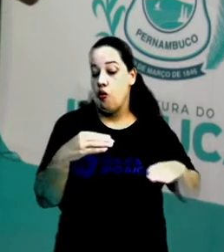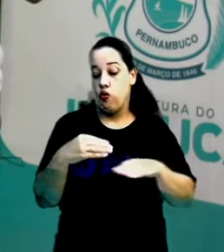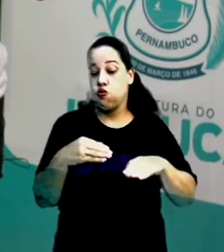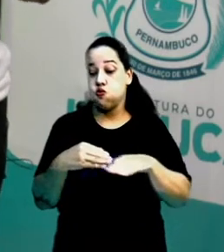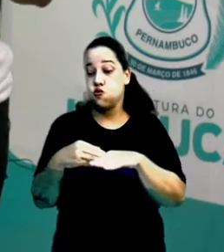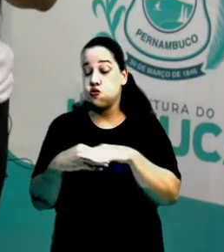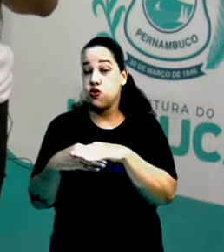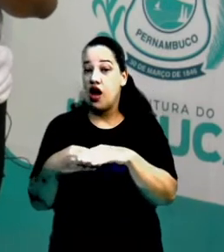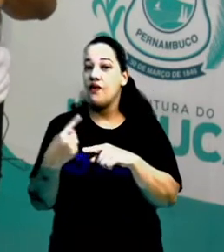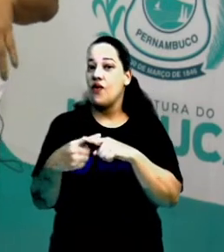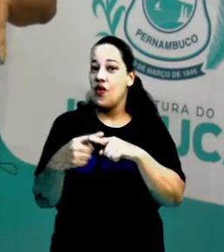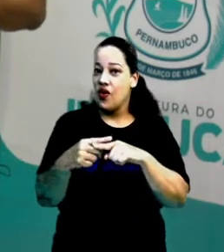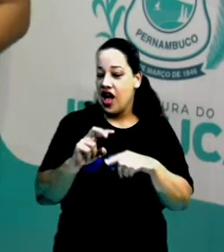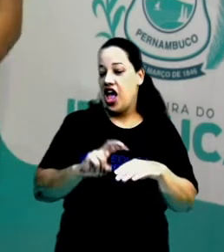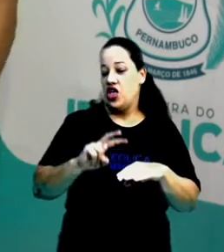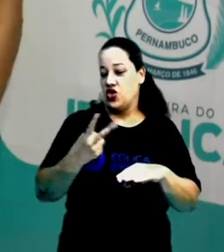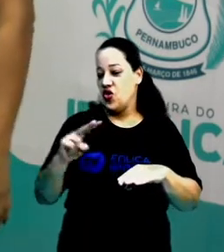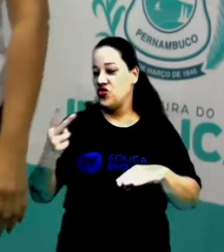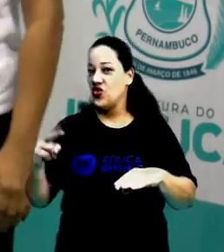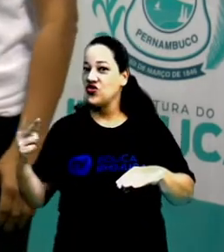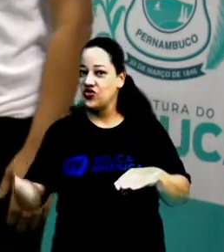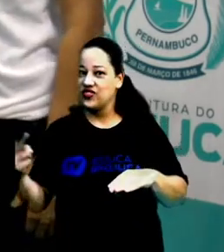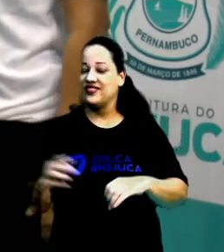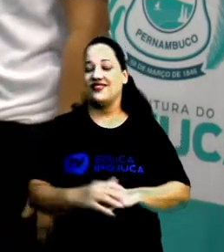contando de dois em dois.